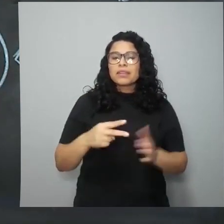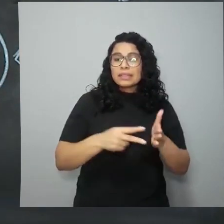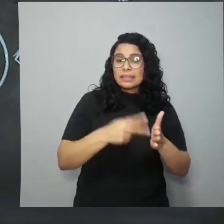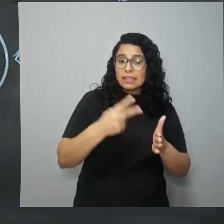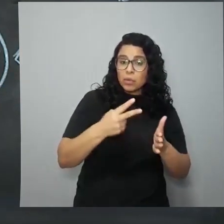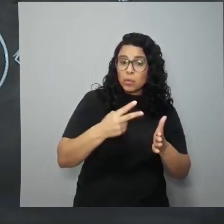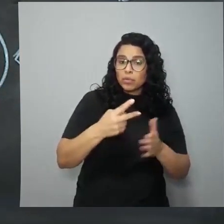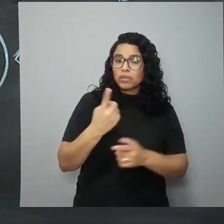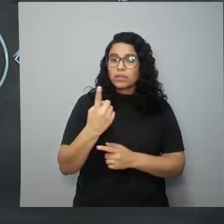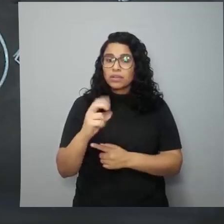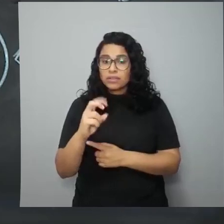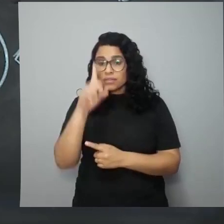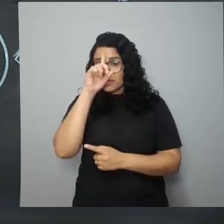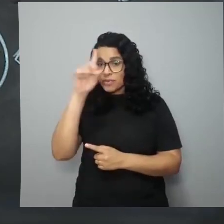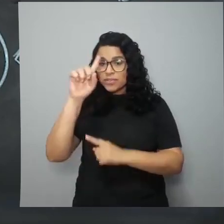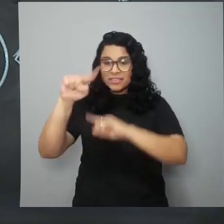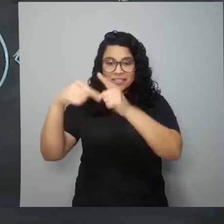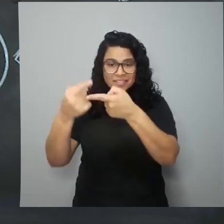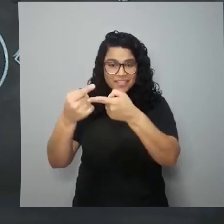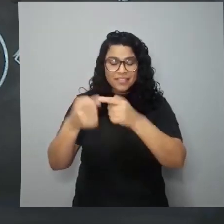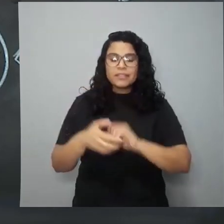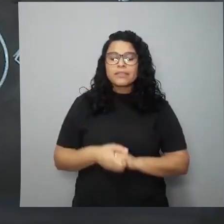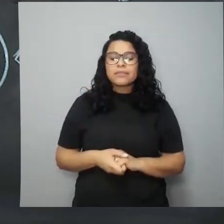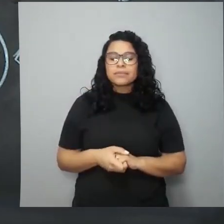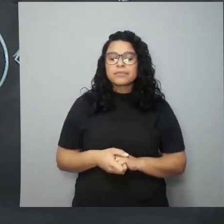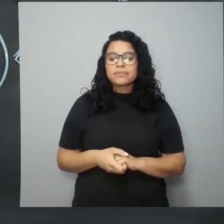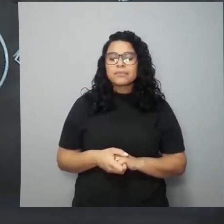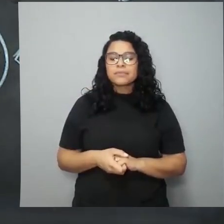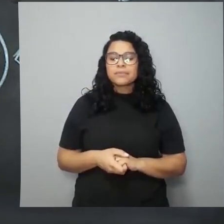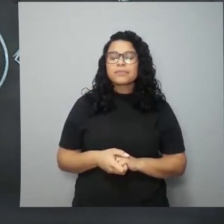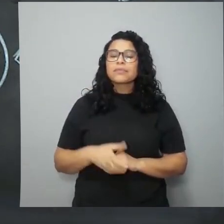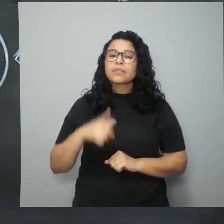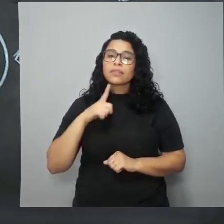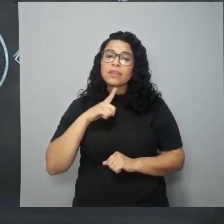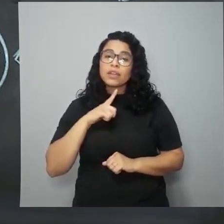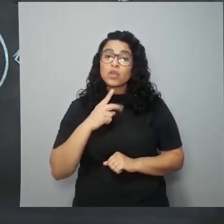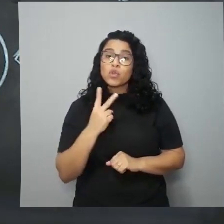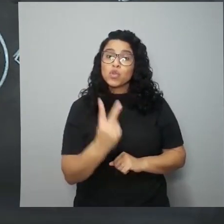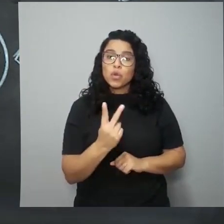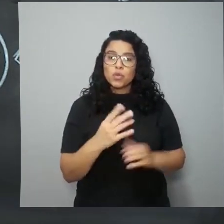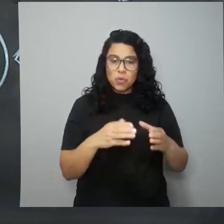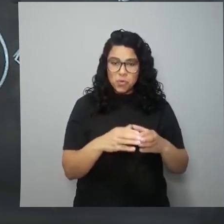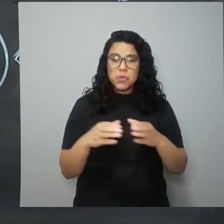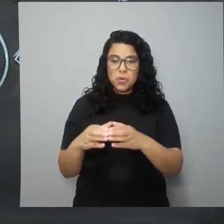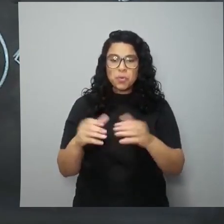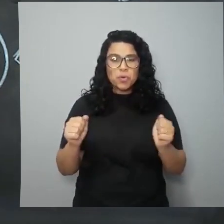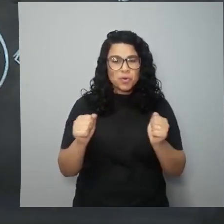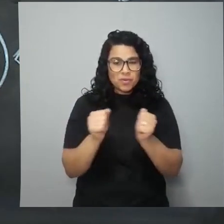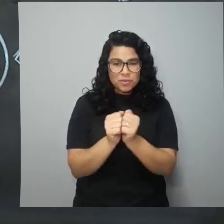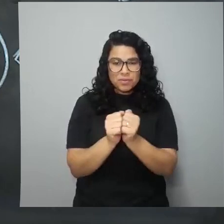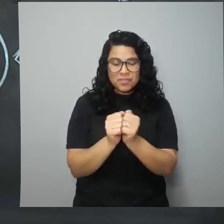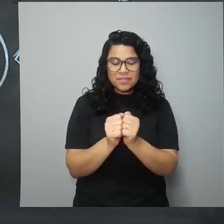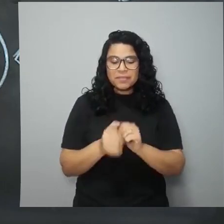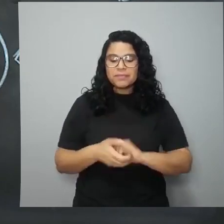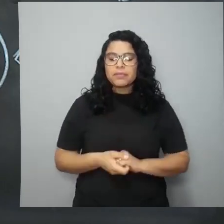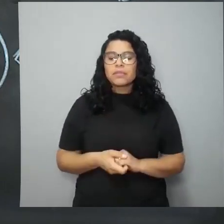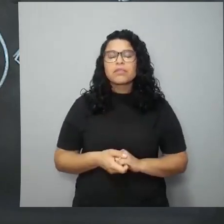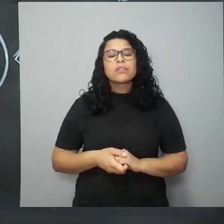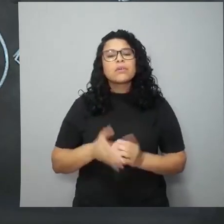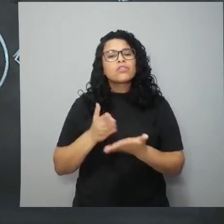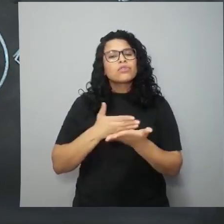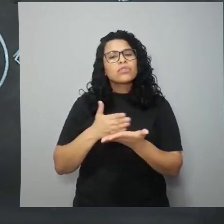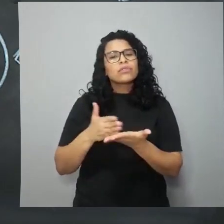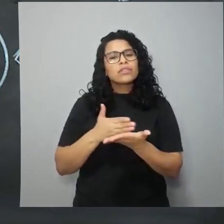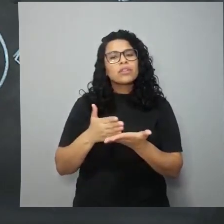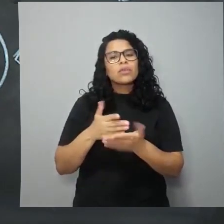Segunda quinzena. Aqui eu tenho um encontro de 2, então, hein? Um ordinal e um coletivo, ok? Lembra que existem vários outros. Essa divisão de tempo é